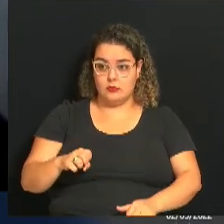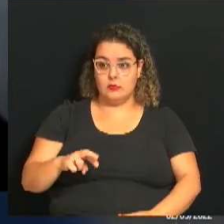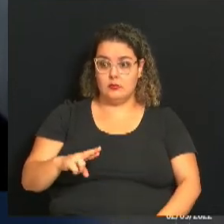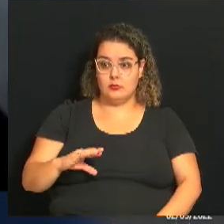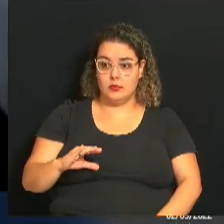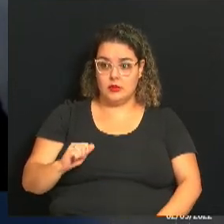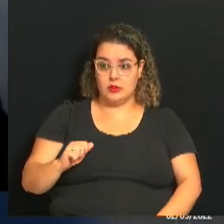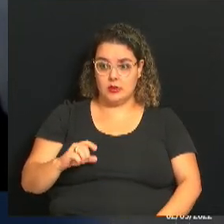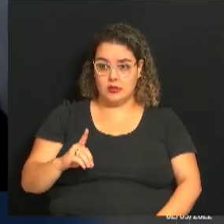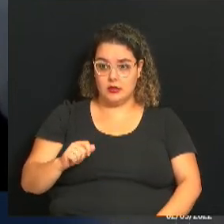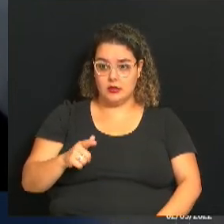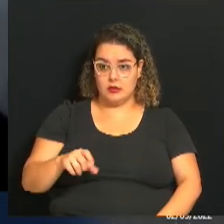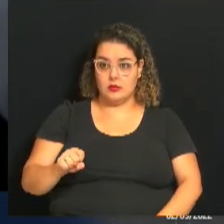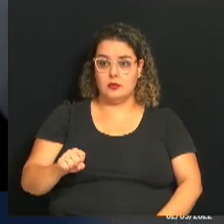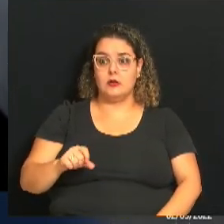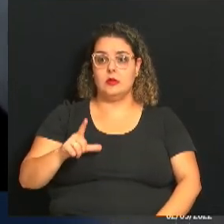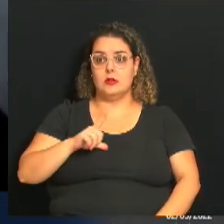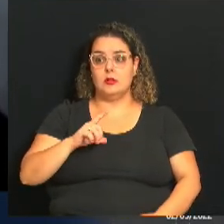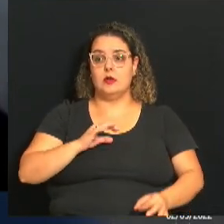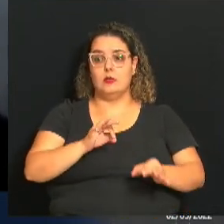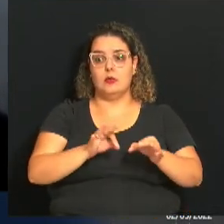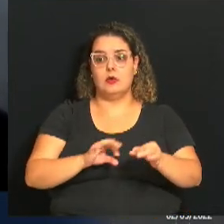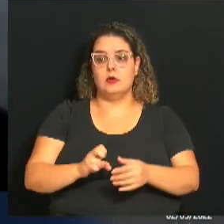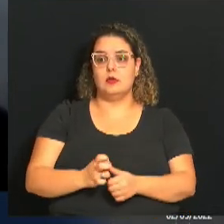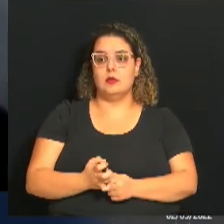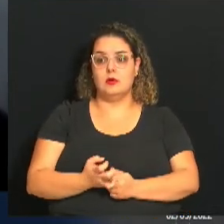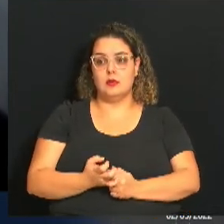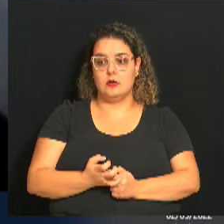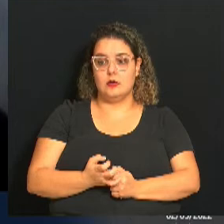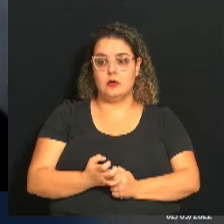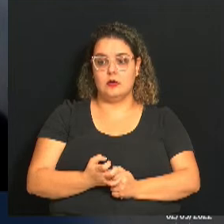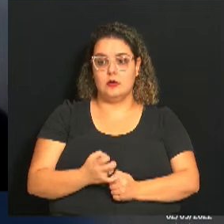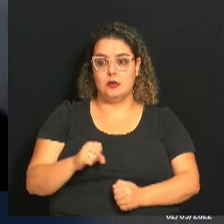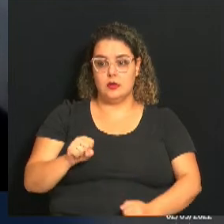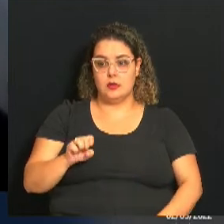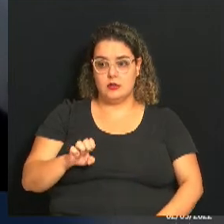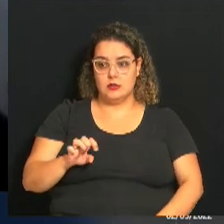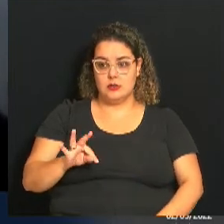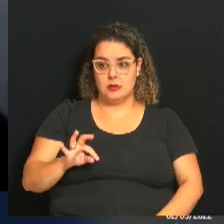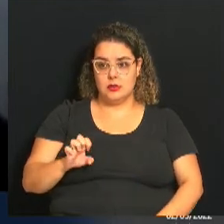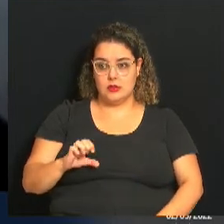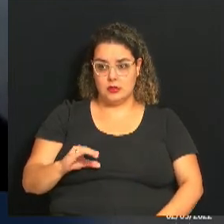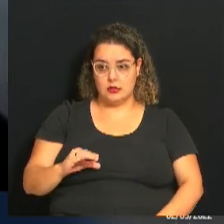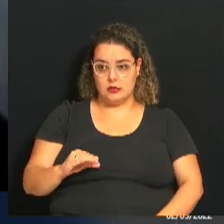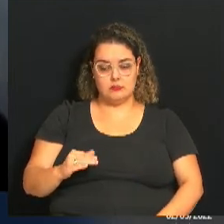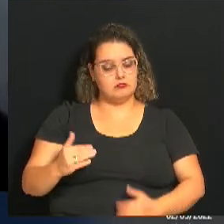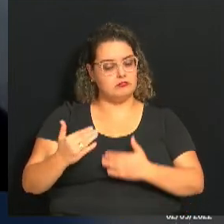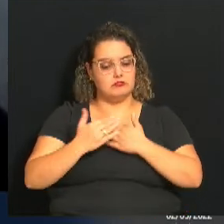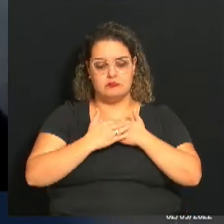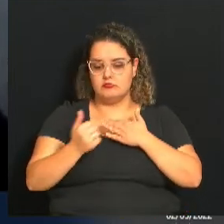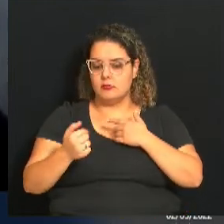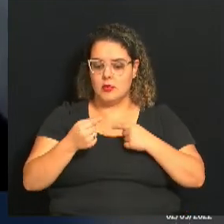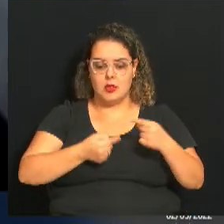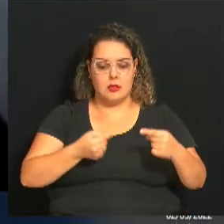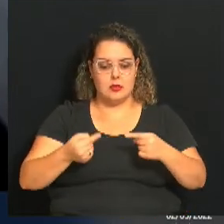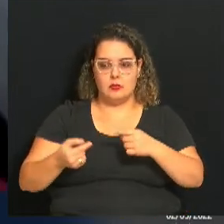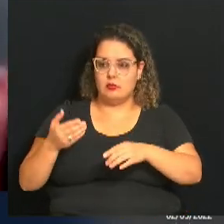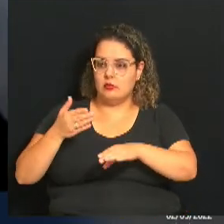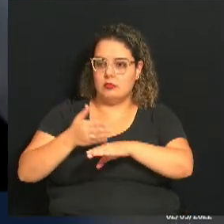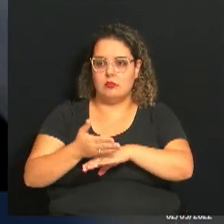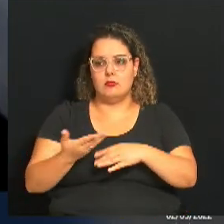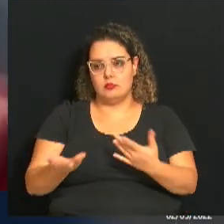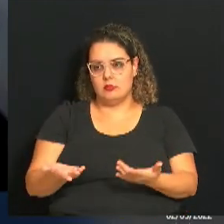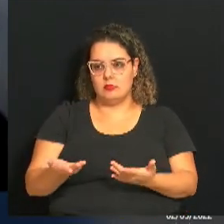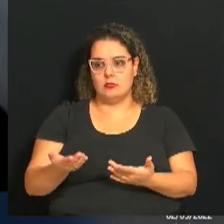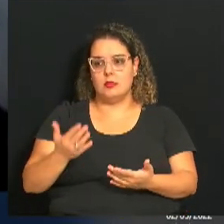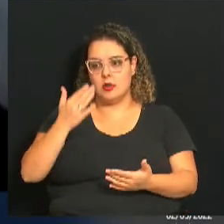está sendo trabalhado, mas até o momento nós não fomos chamados para discutir nem participar mas eu acredito que